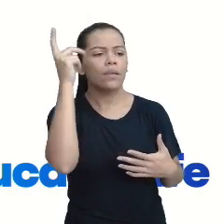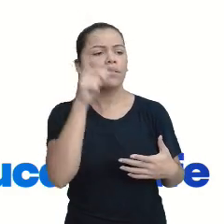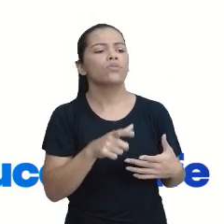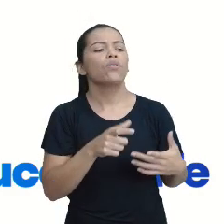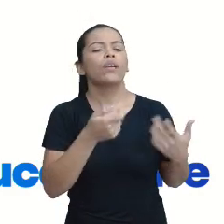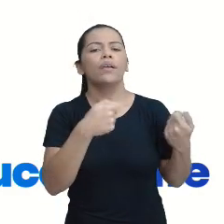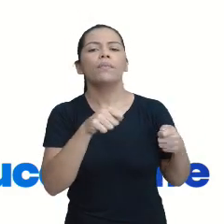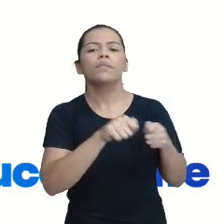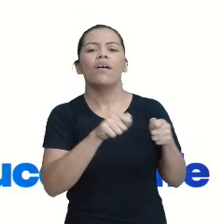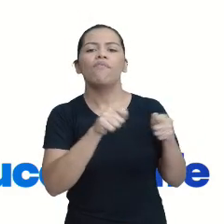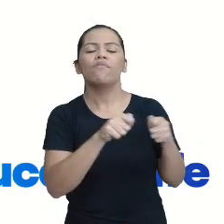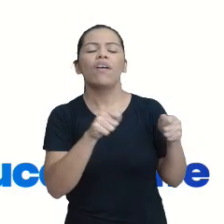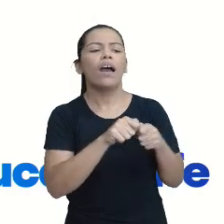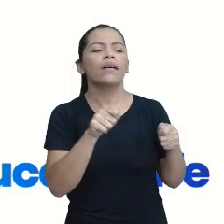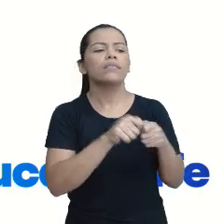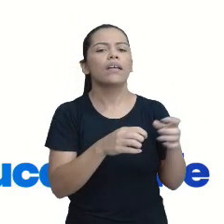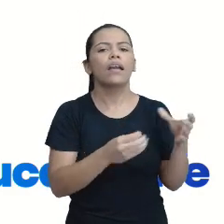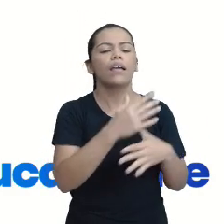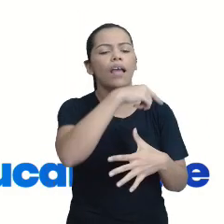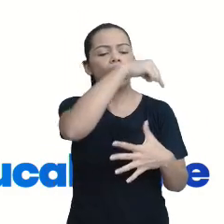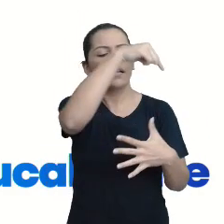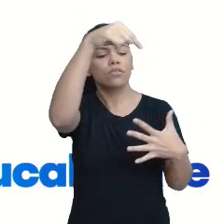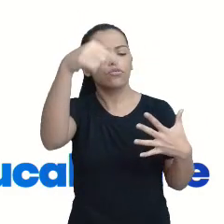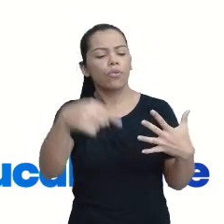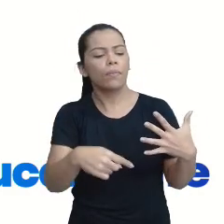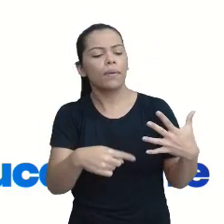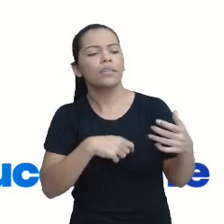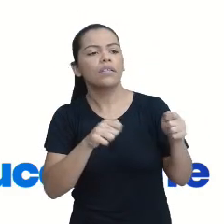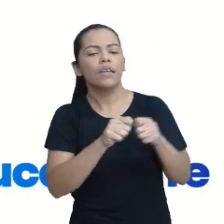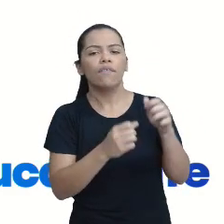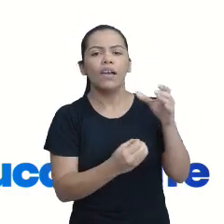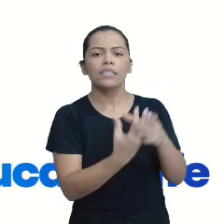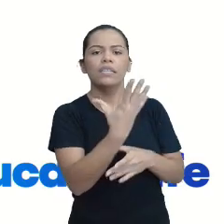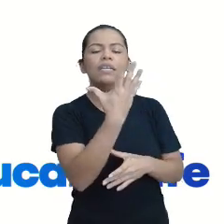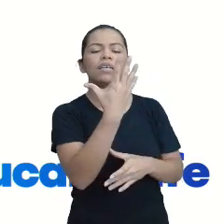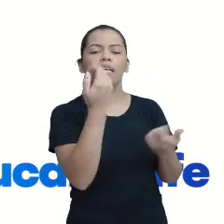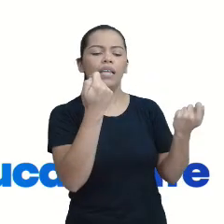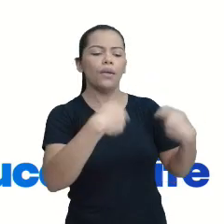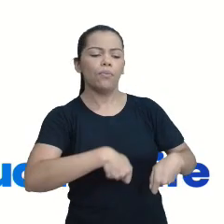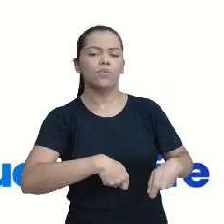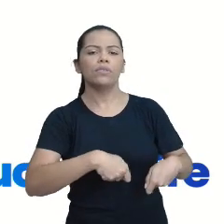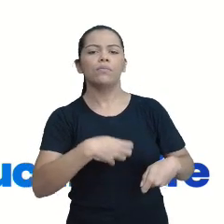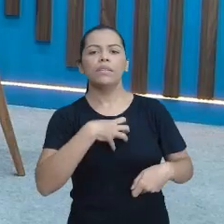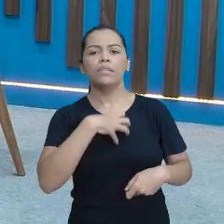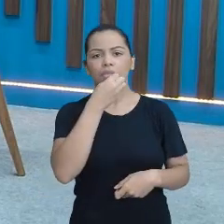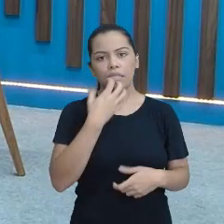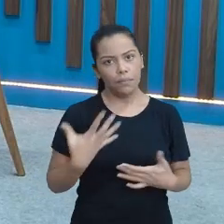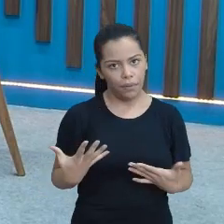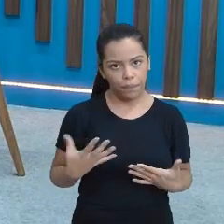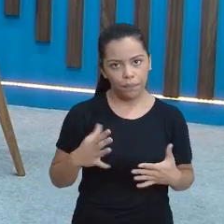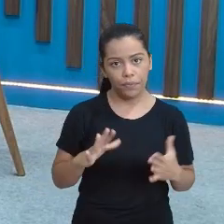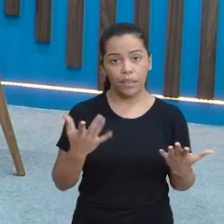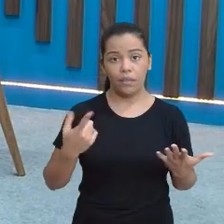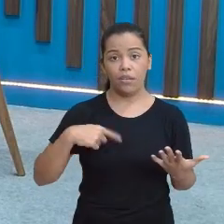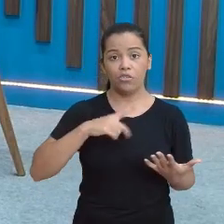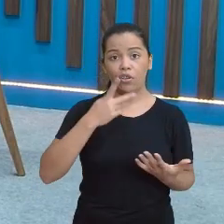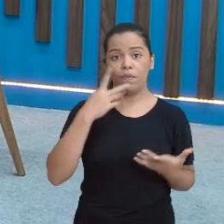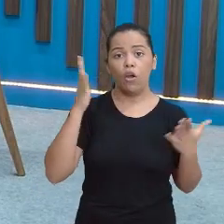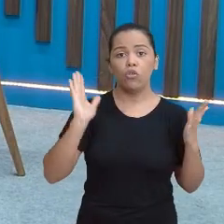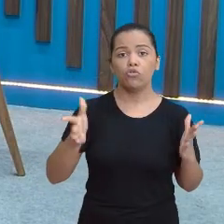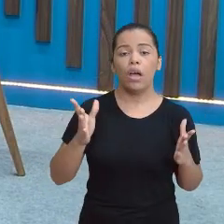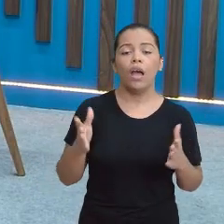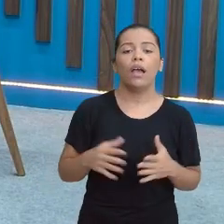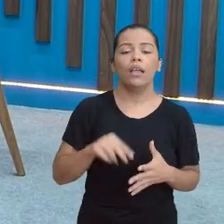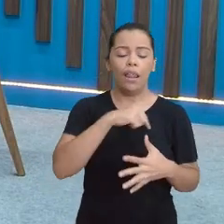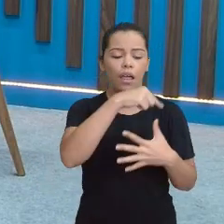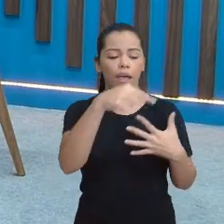de promover essas competências que geram bem-estar. Então, a gente falou do quanto elas são importantes, a gente falou